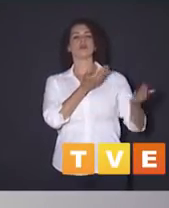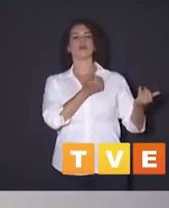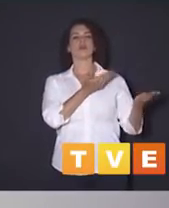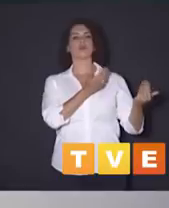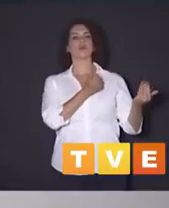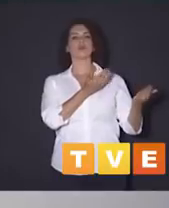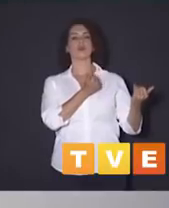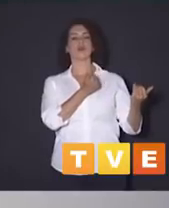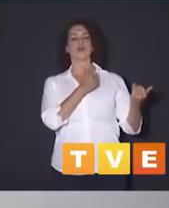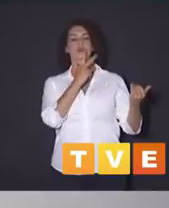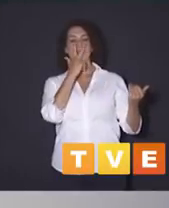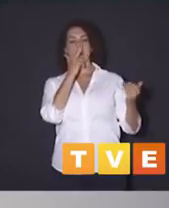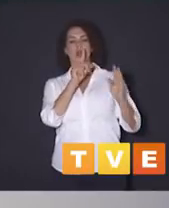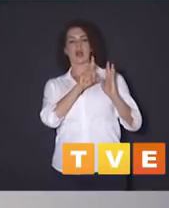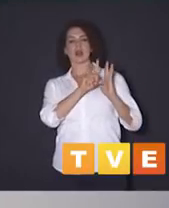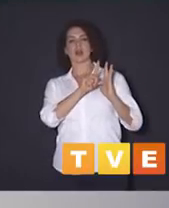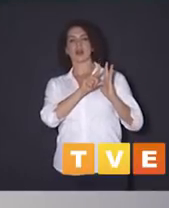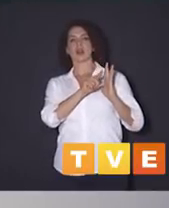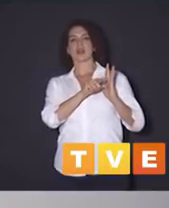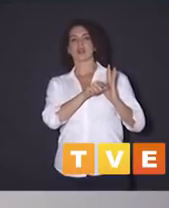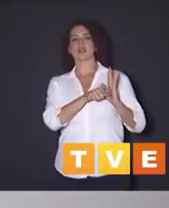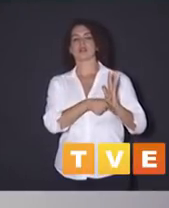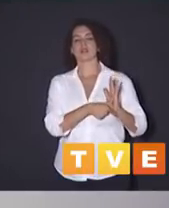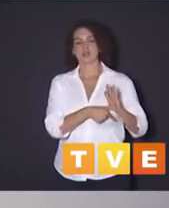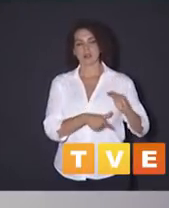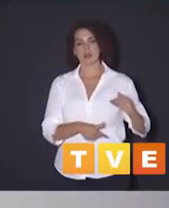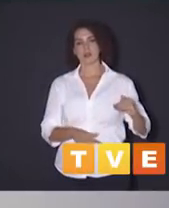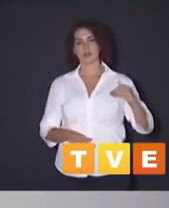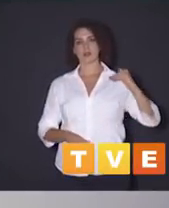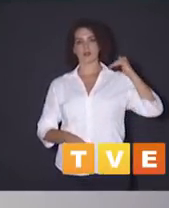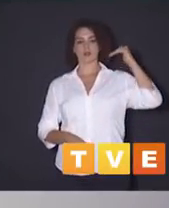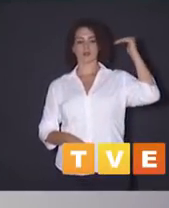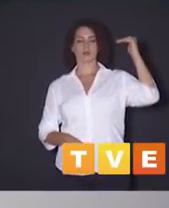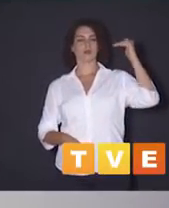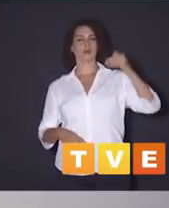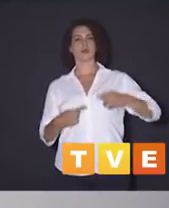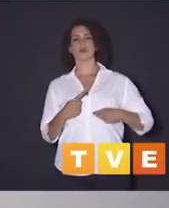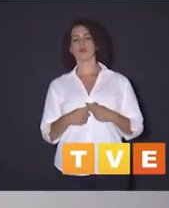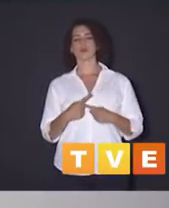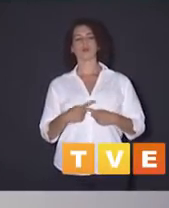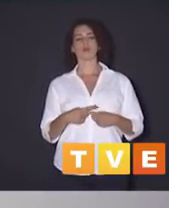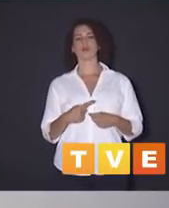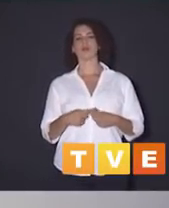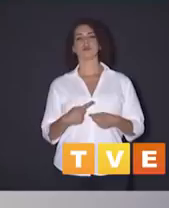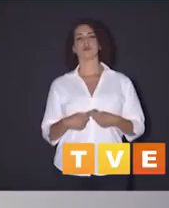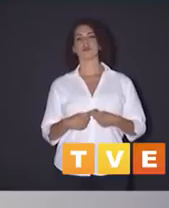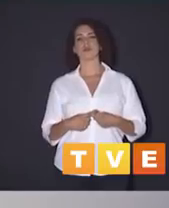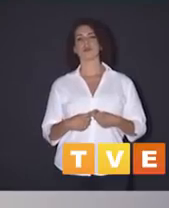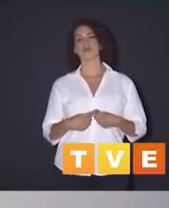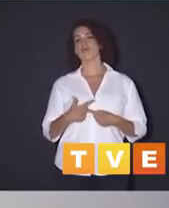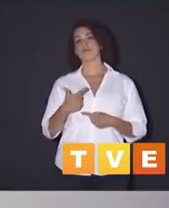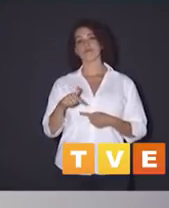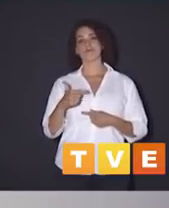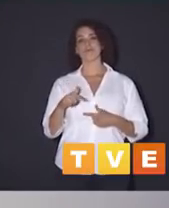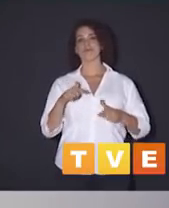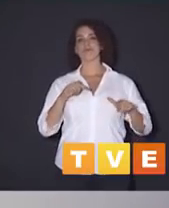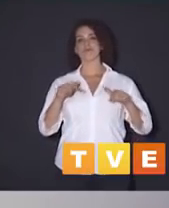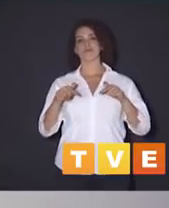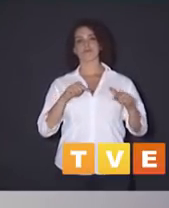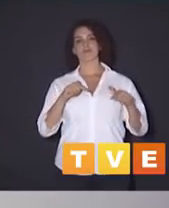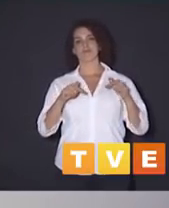protelando a a a vida adulta porque não têm emprego